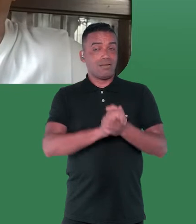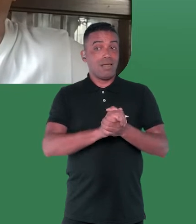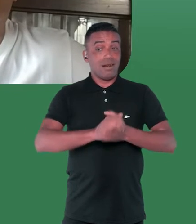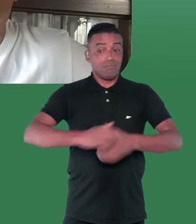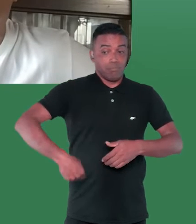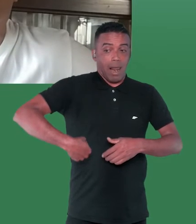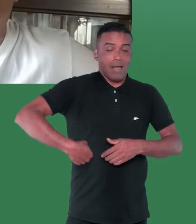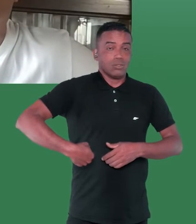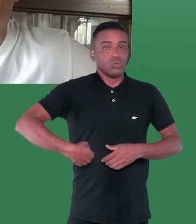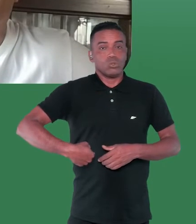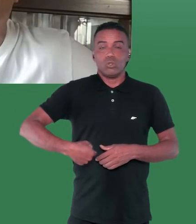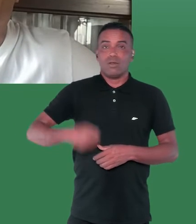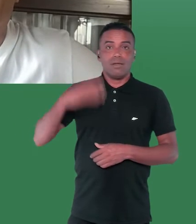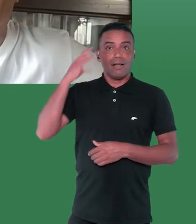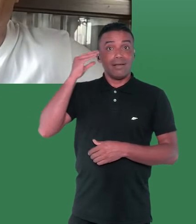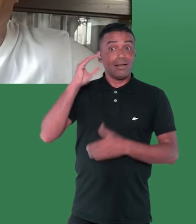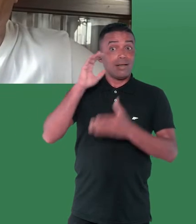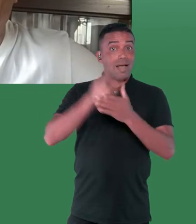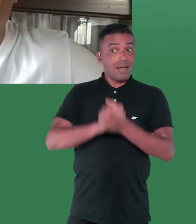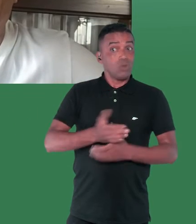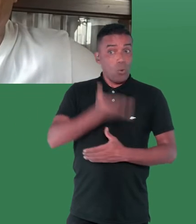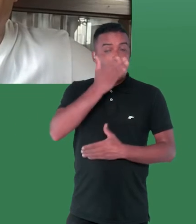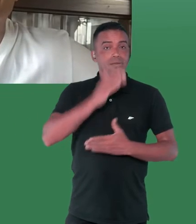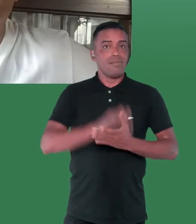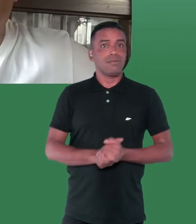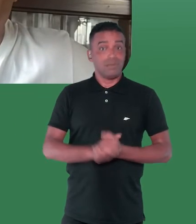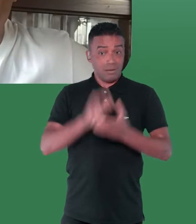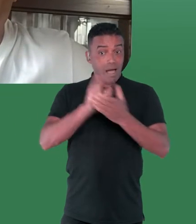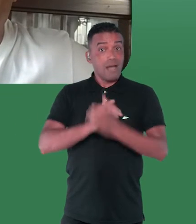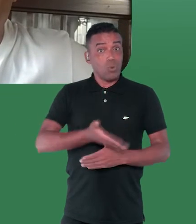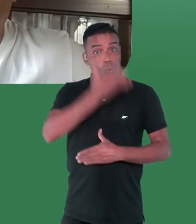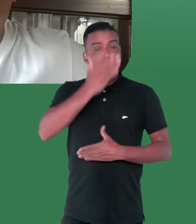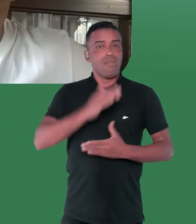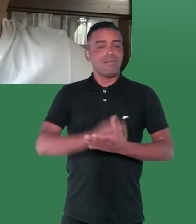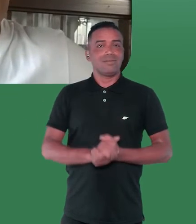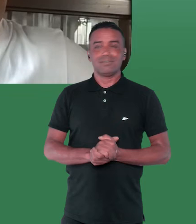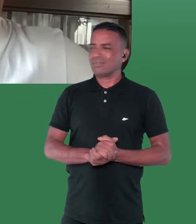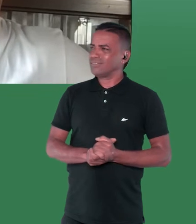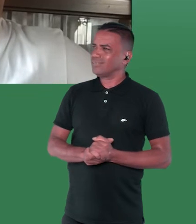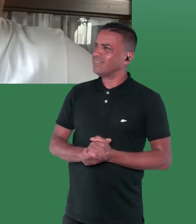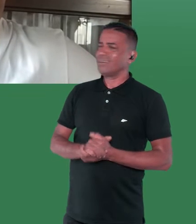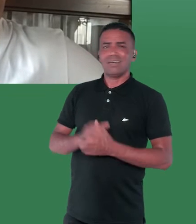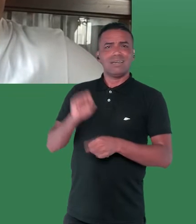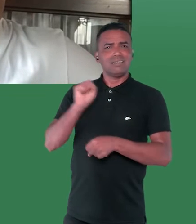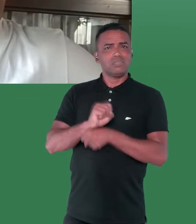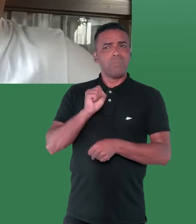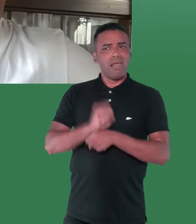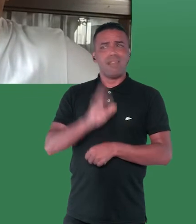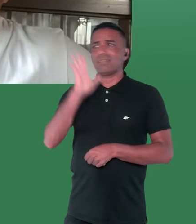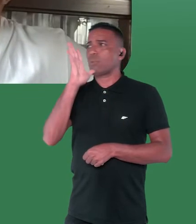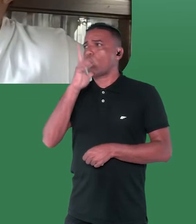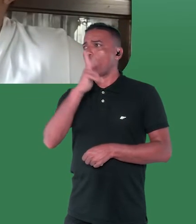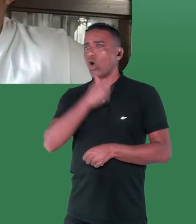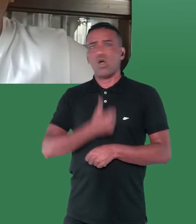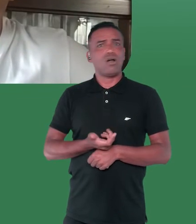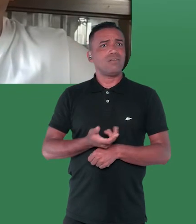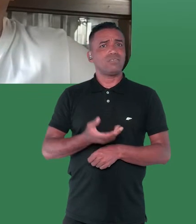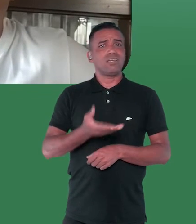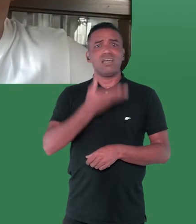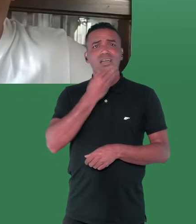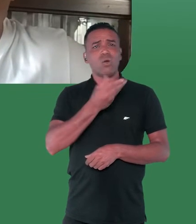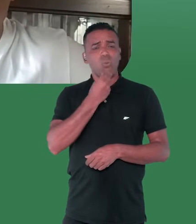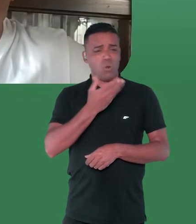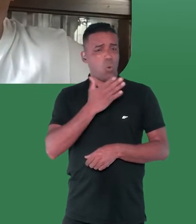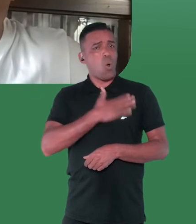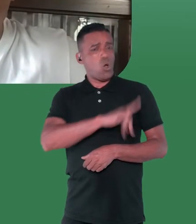meio da igreja, ela falou no meu ouvido, casa com ele, casa com ele. Estou lá embaixo esperando igual uma tola lá. Eu sei esse homem, nem dele